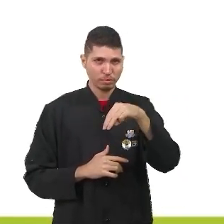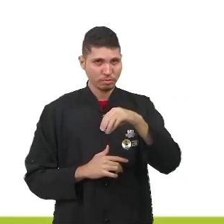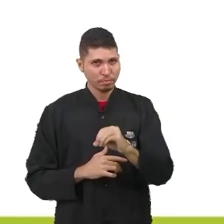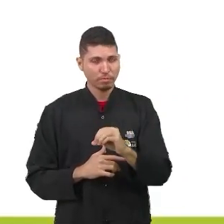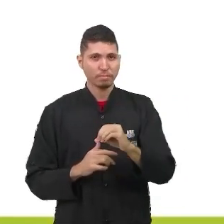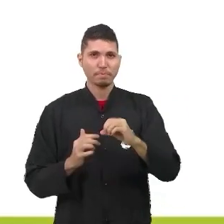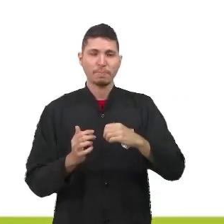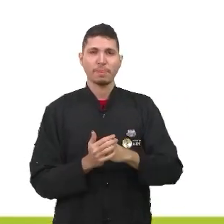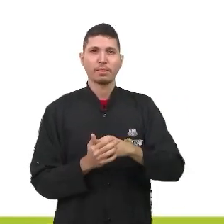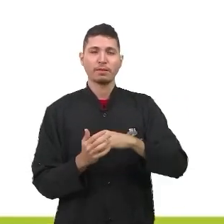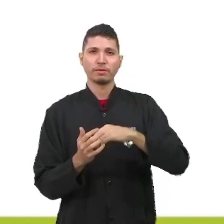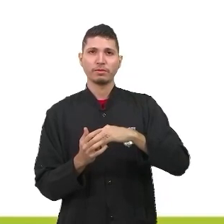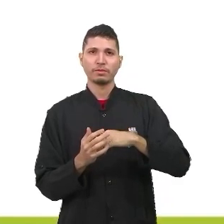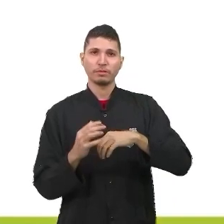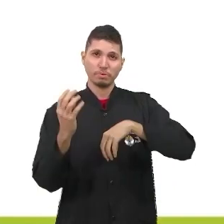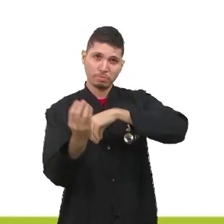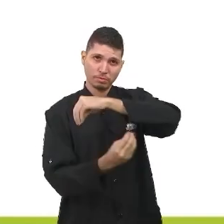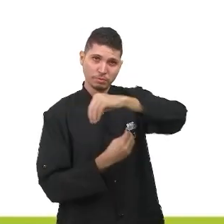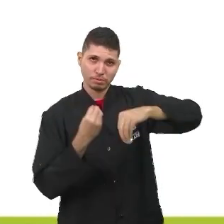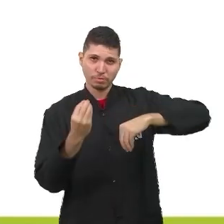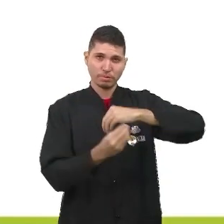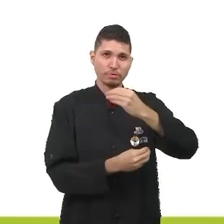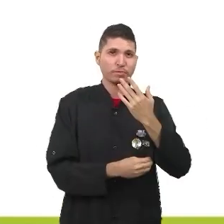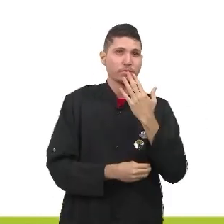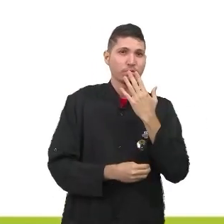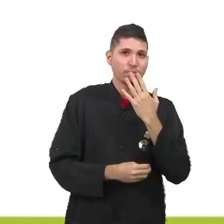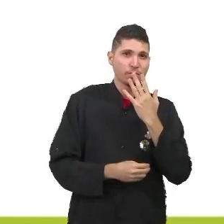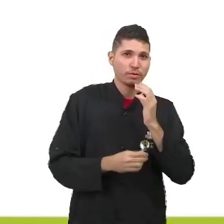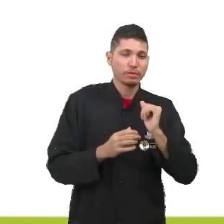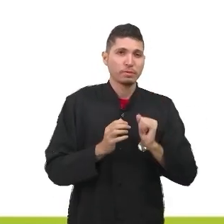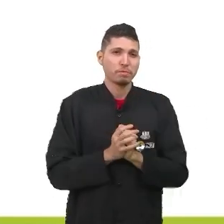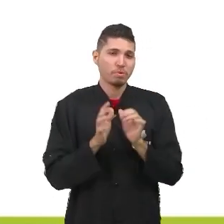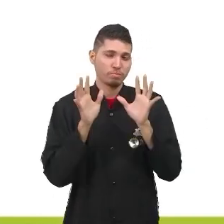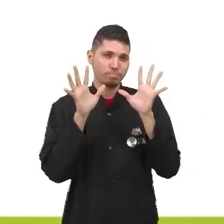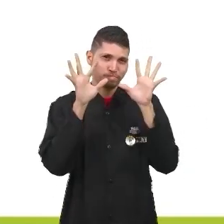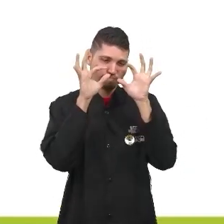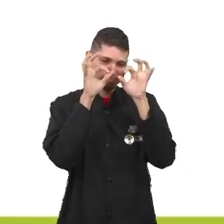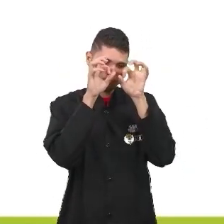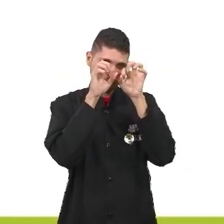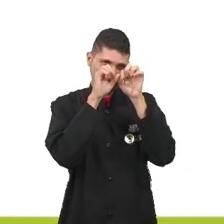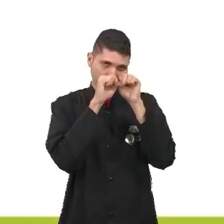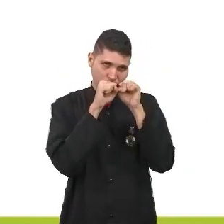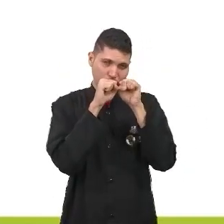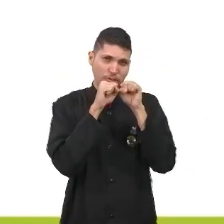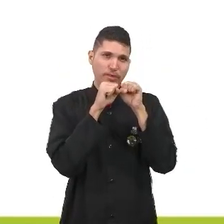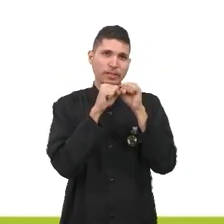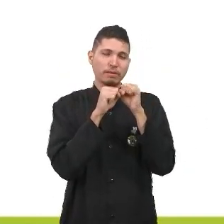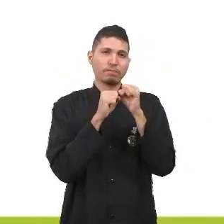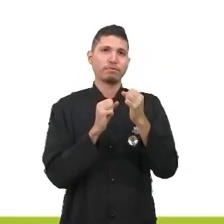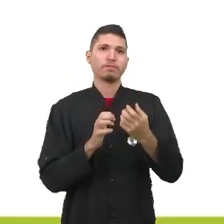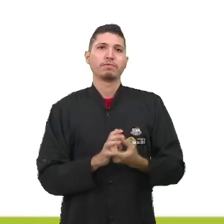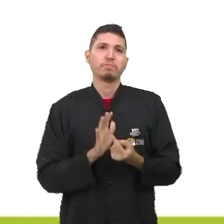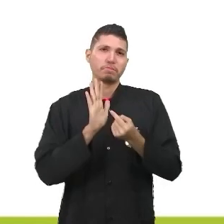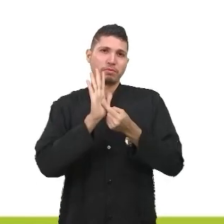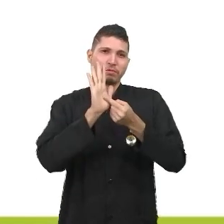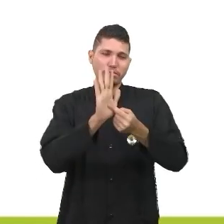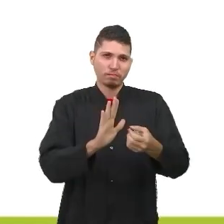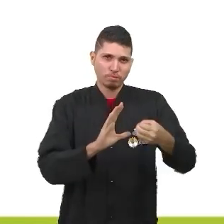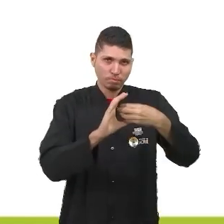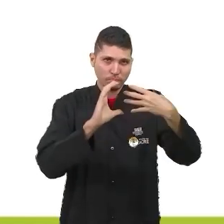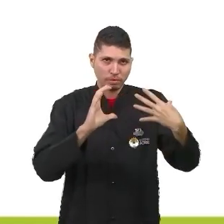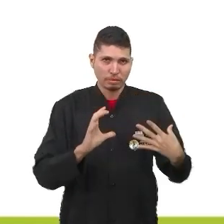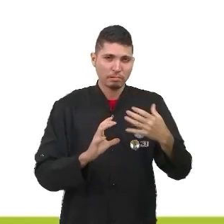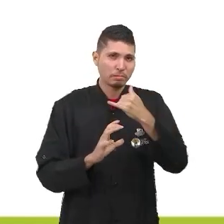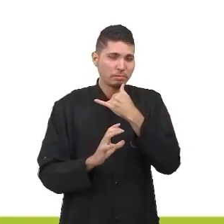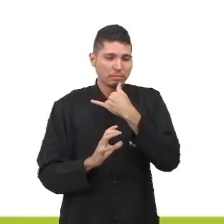mais, vamos dizer assim, de uma forma mais triste. Enfim, ela misturava ali as cores e as formas. Era a arte moderna.